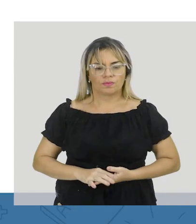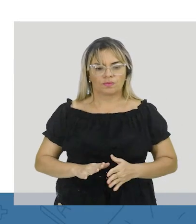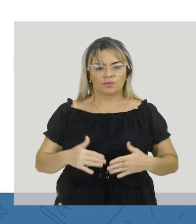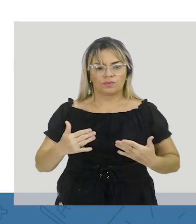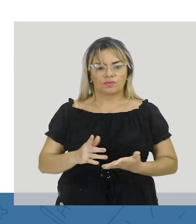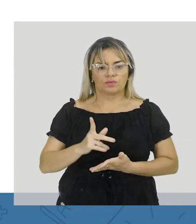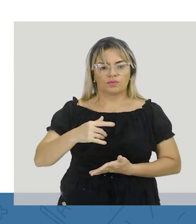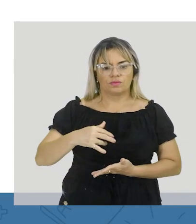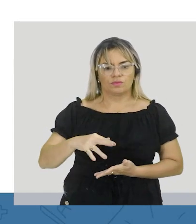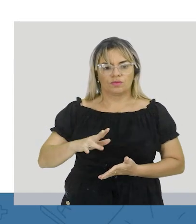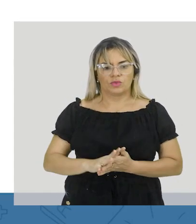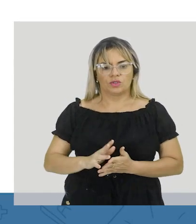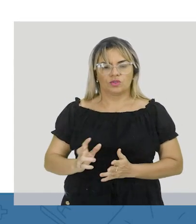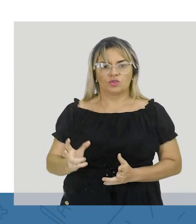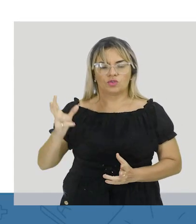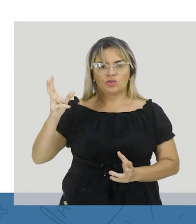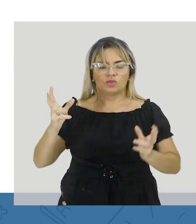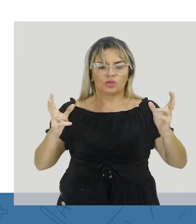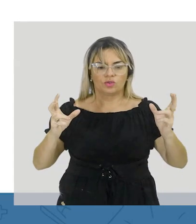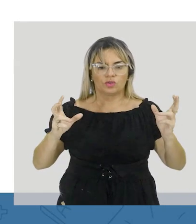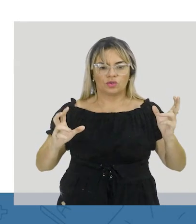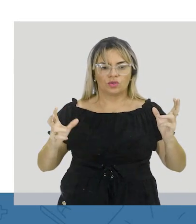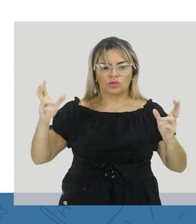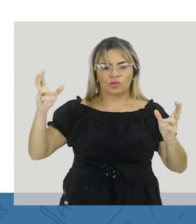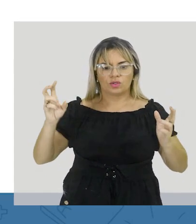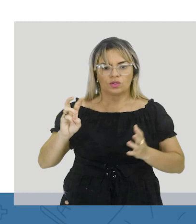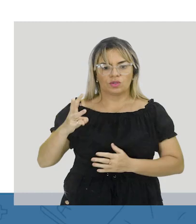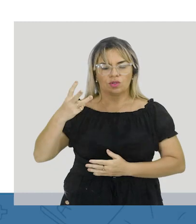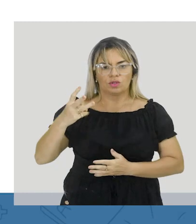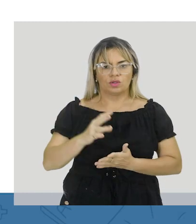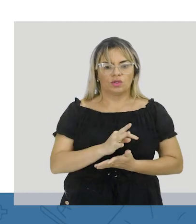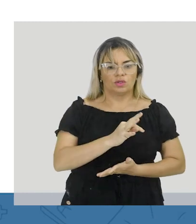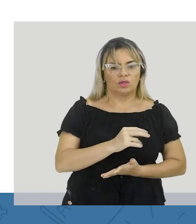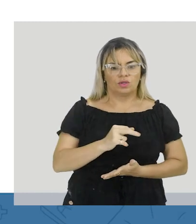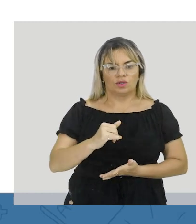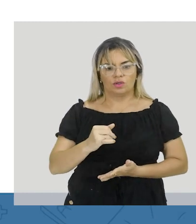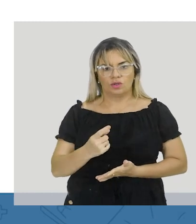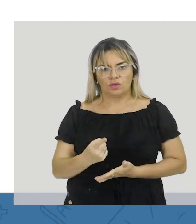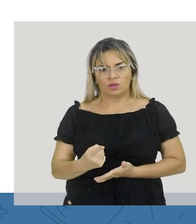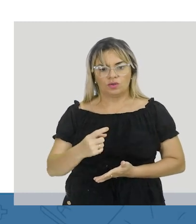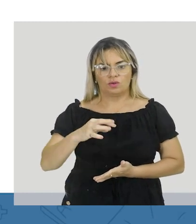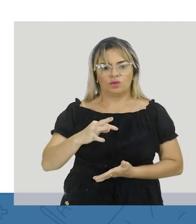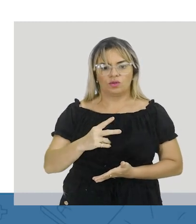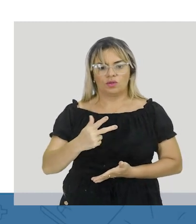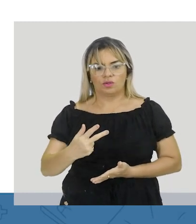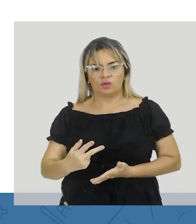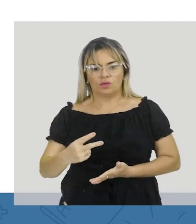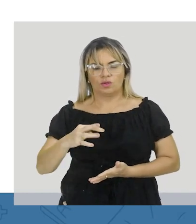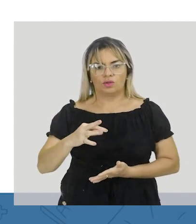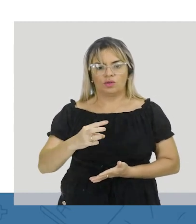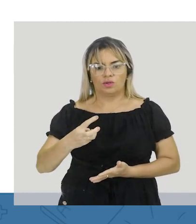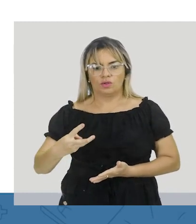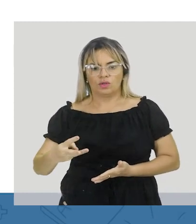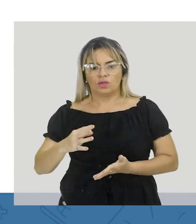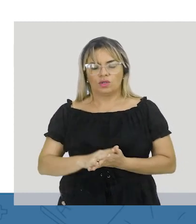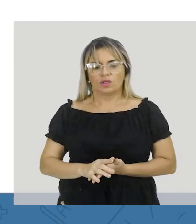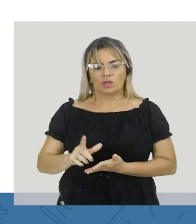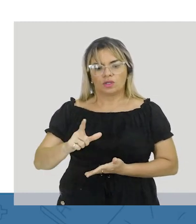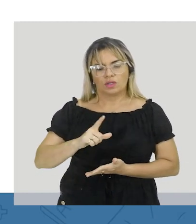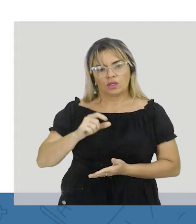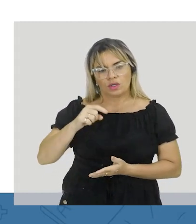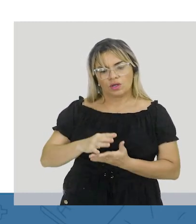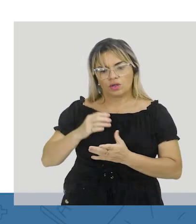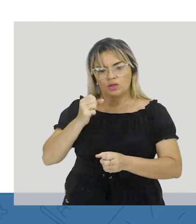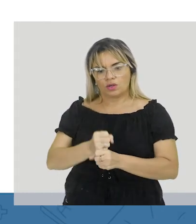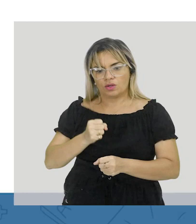Um pivô de 3 torres, T1, T2 e T3, será instalado em uma fazenda, sendo que a distância